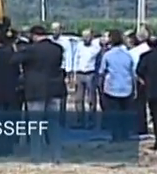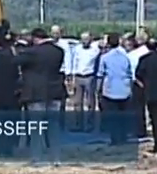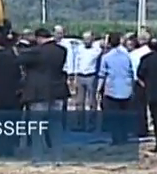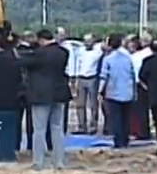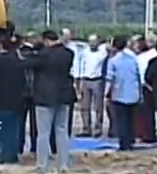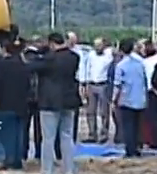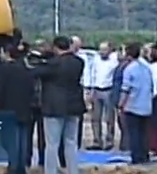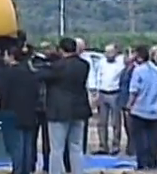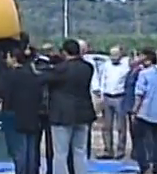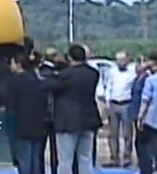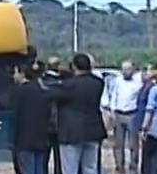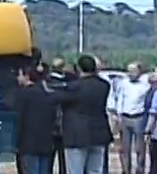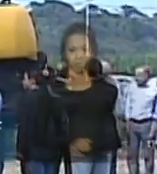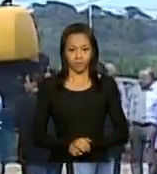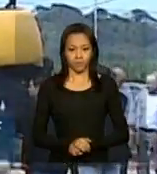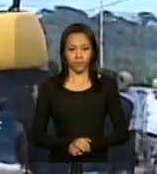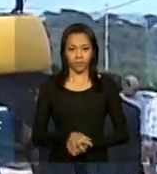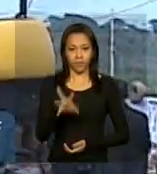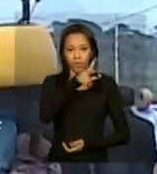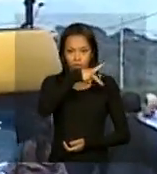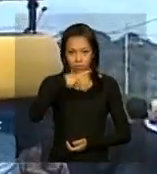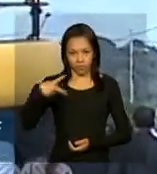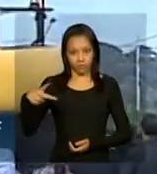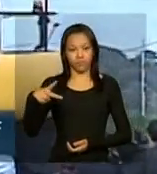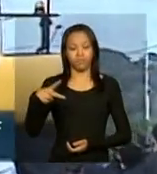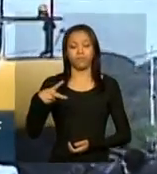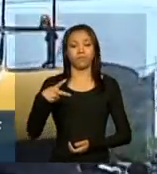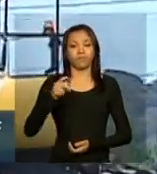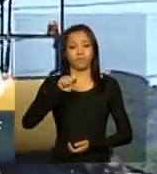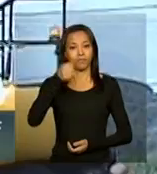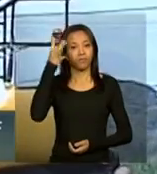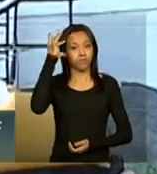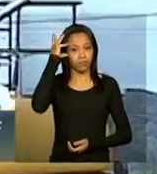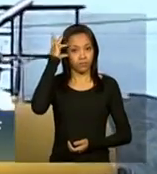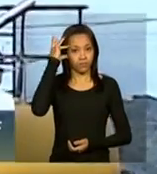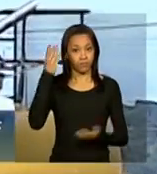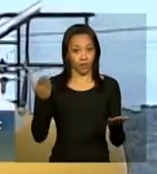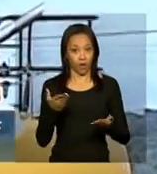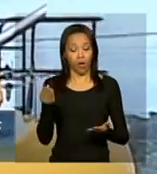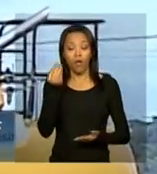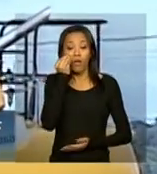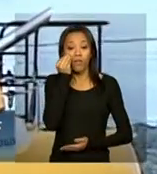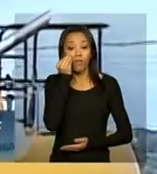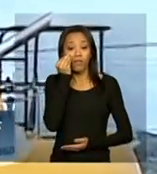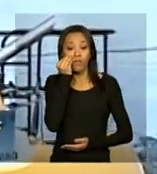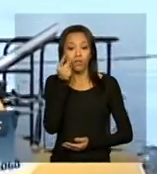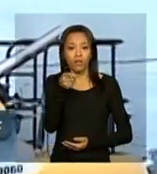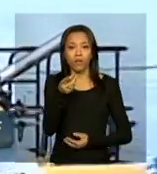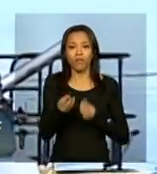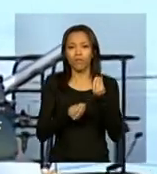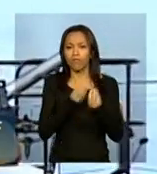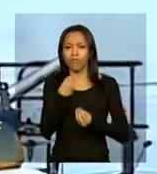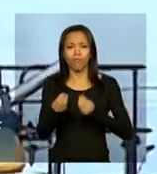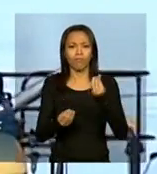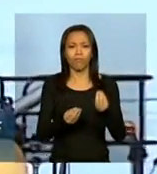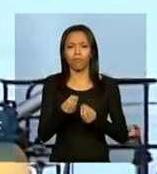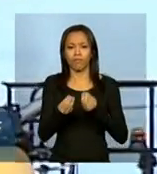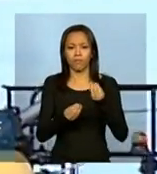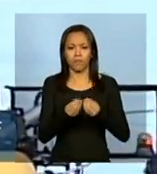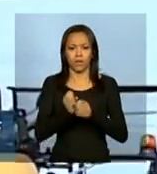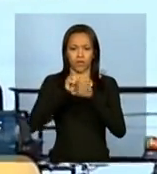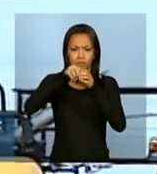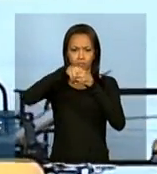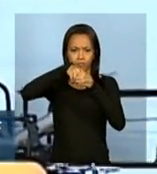presidenta Dima Roussef então agora acompanha aí a soja que tá sendo